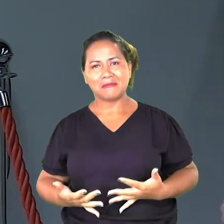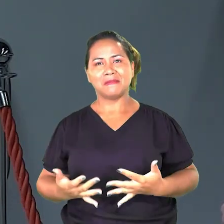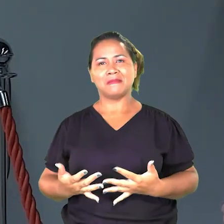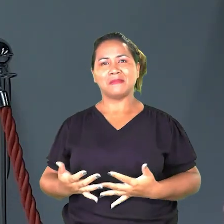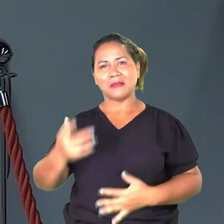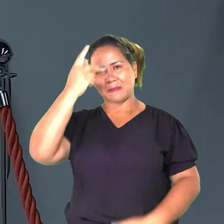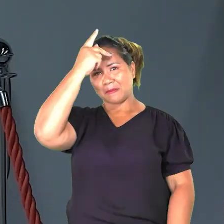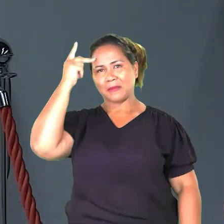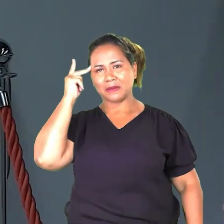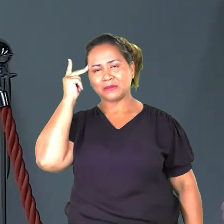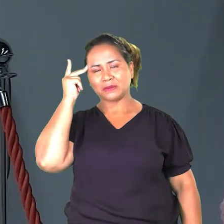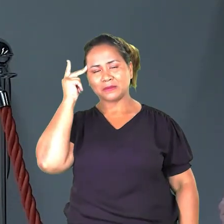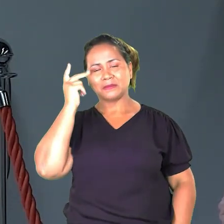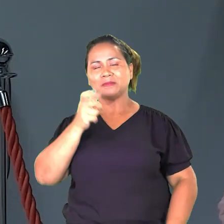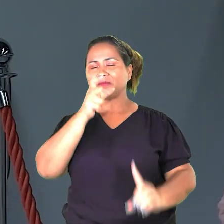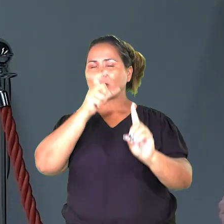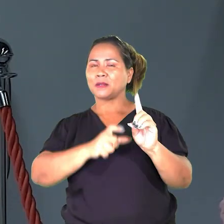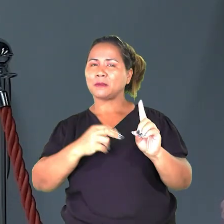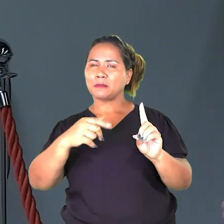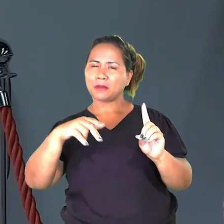algumas palavras